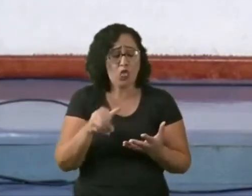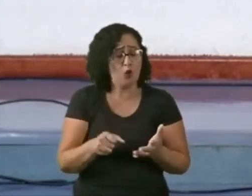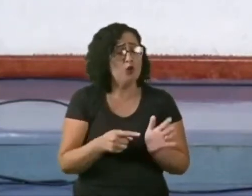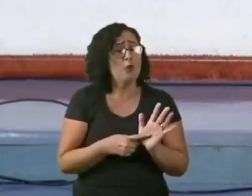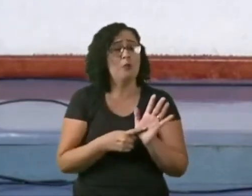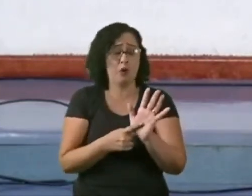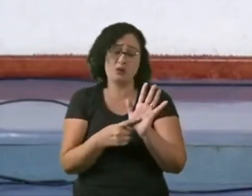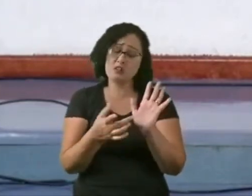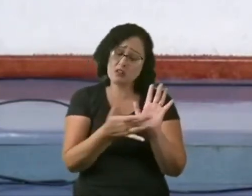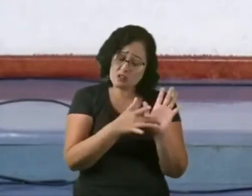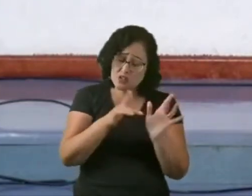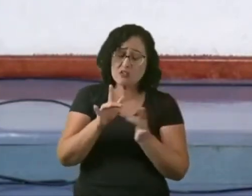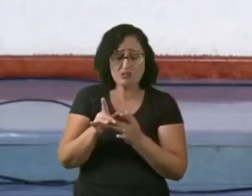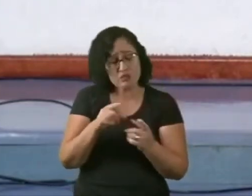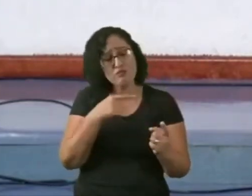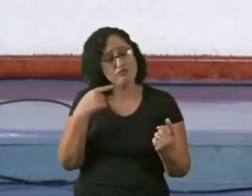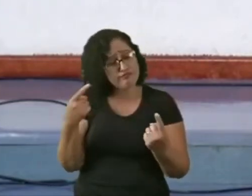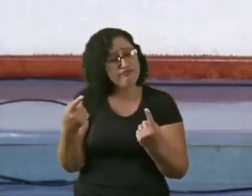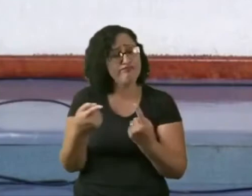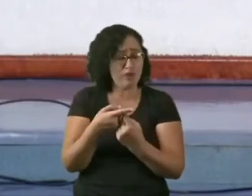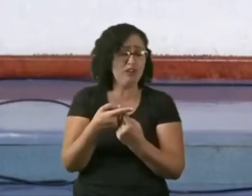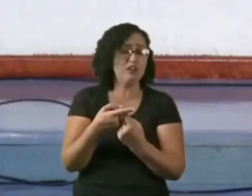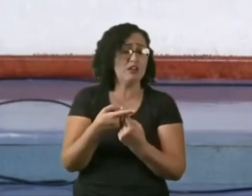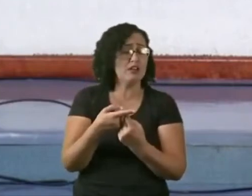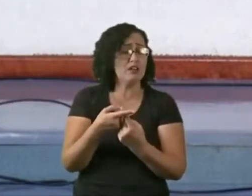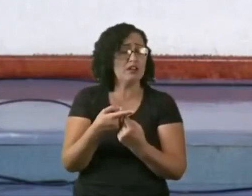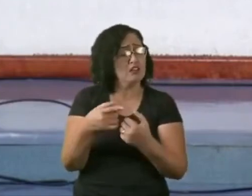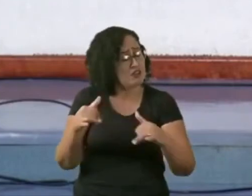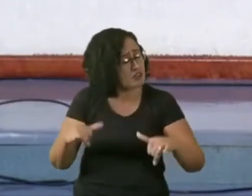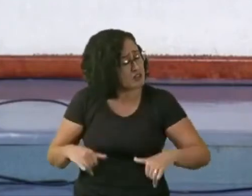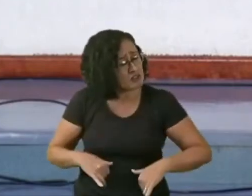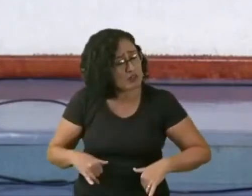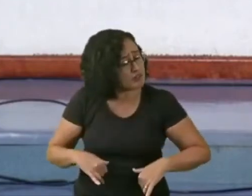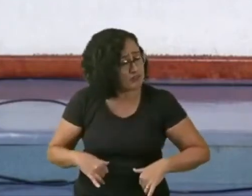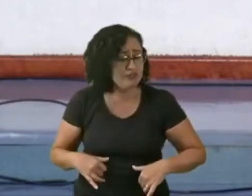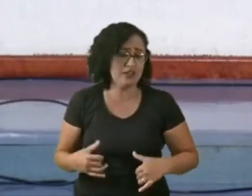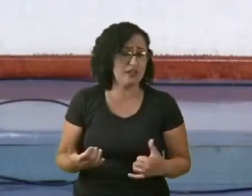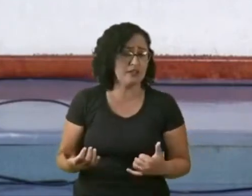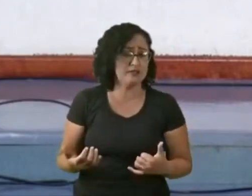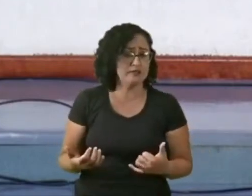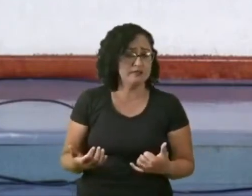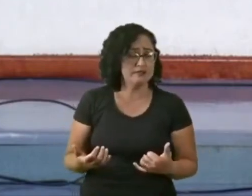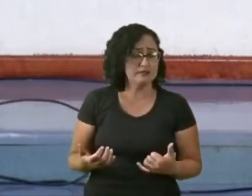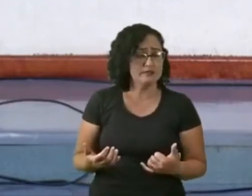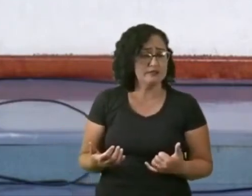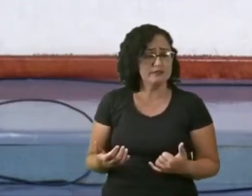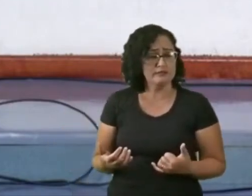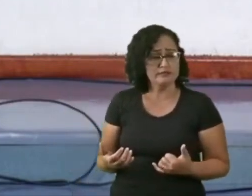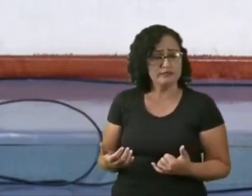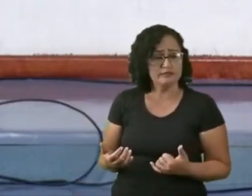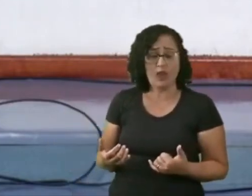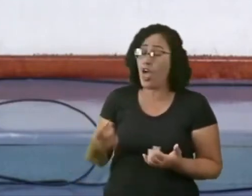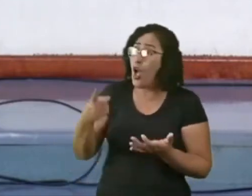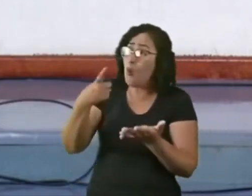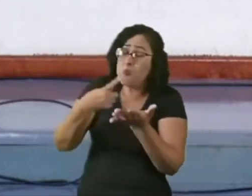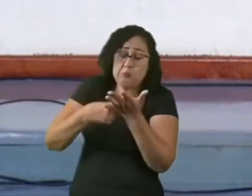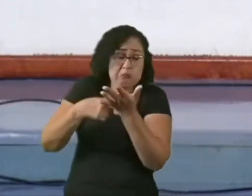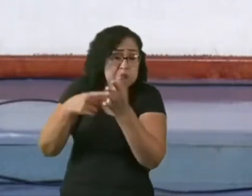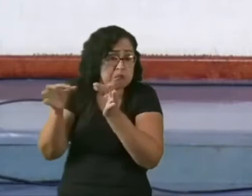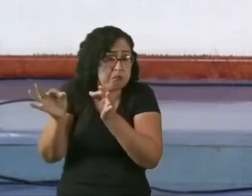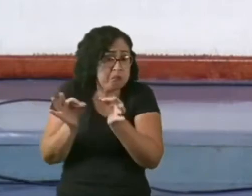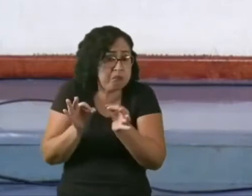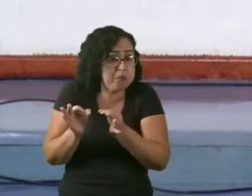ele, que era necessário que ele sofresse todas aquelas coisas, que era necessário que ele fosse morto,